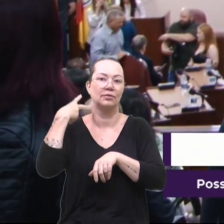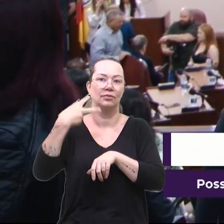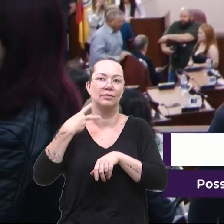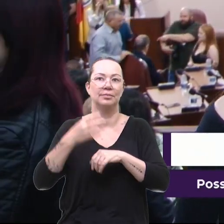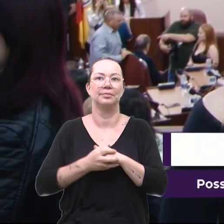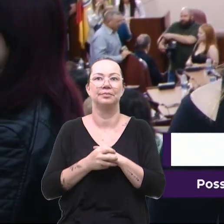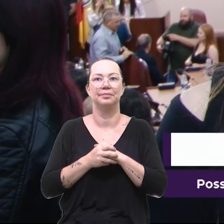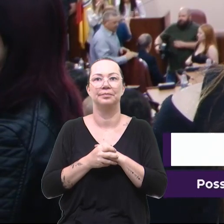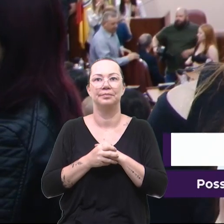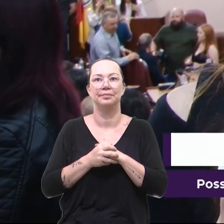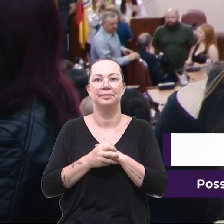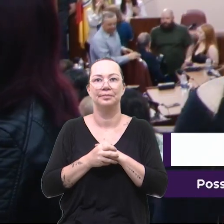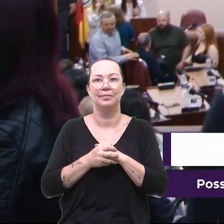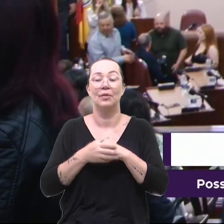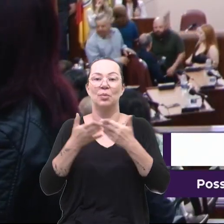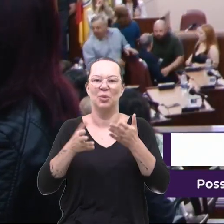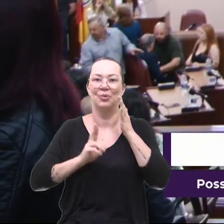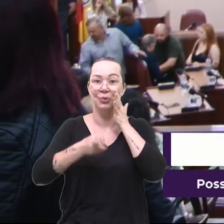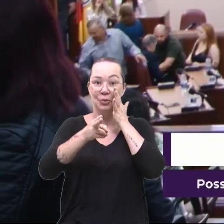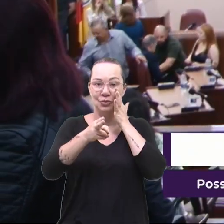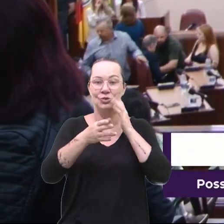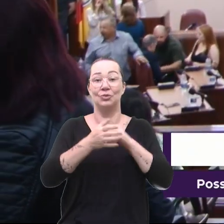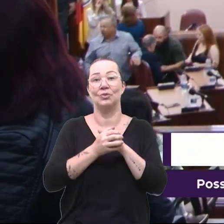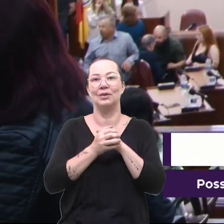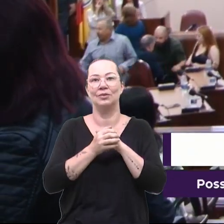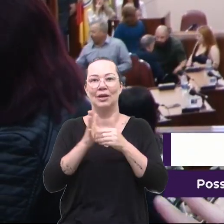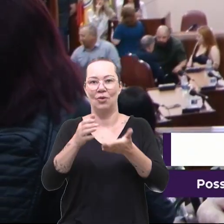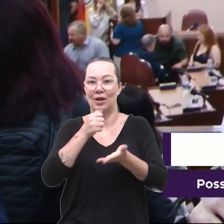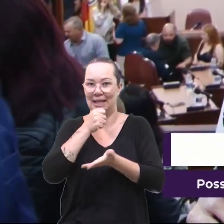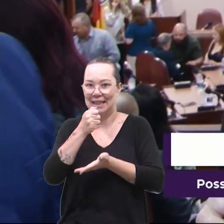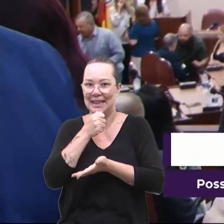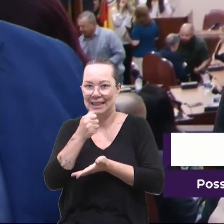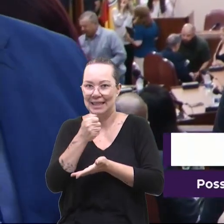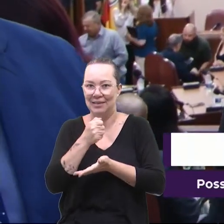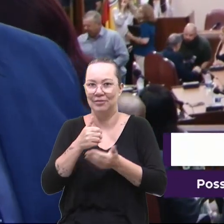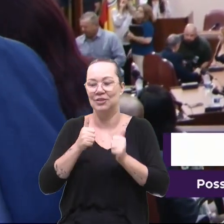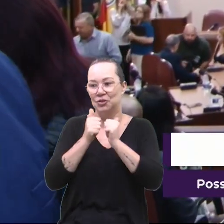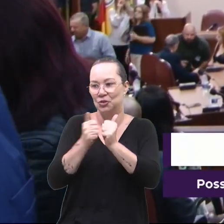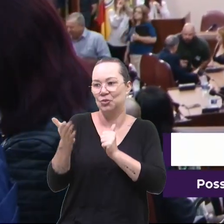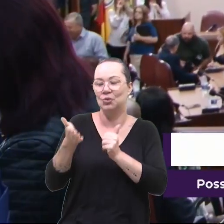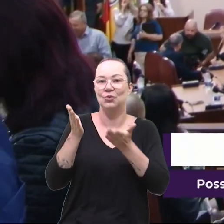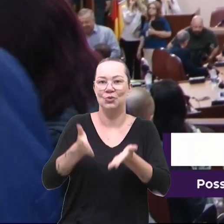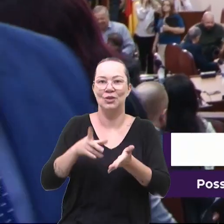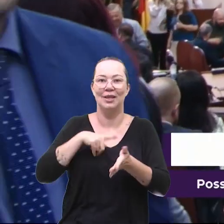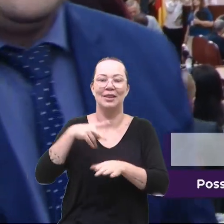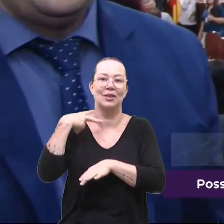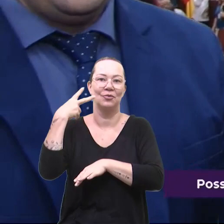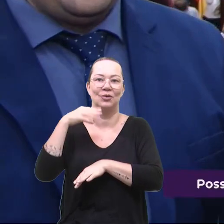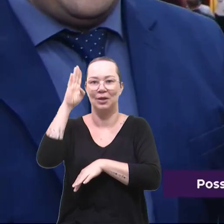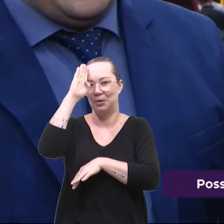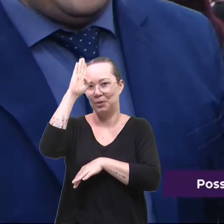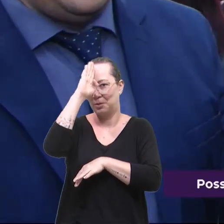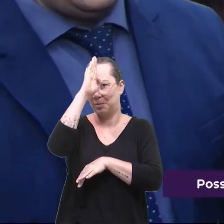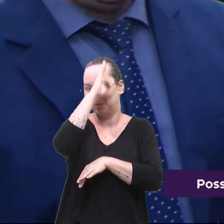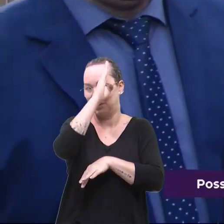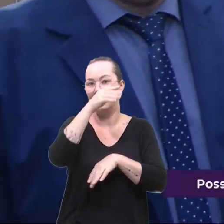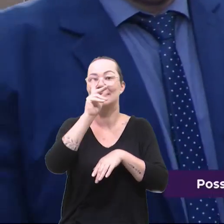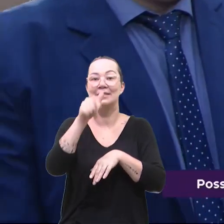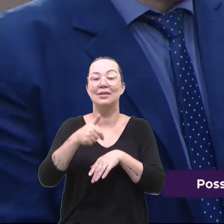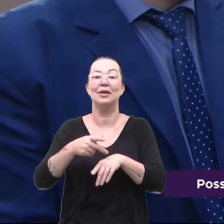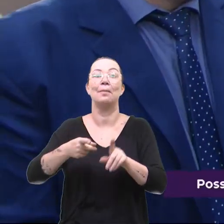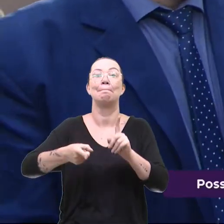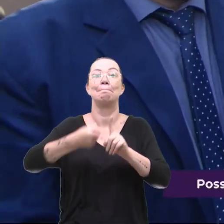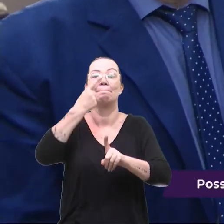do Sul. Gente, seguindo o nosso rodízio de entrevistas, aqui ao meu lado já está o vereador Adriano Bressan, que era o